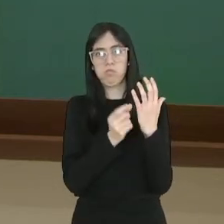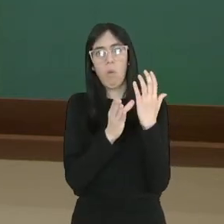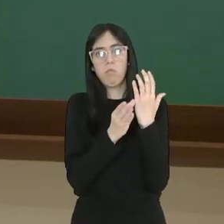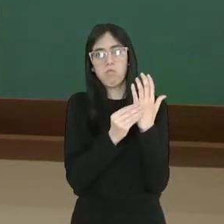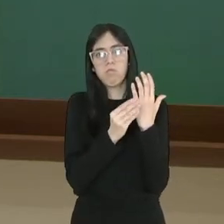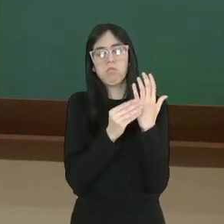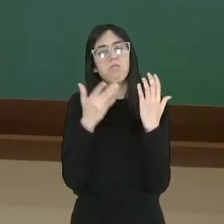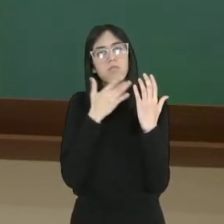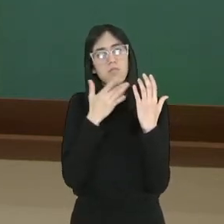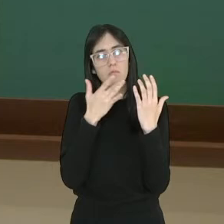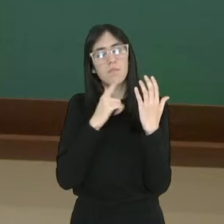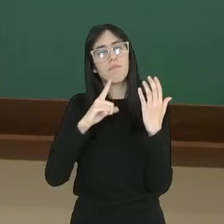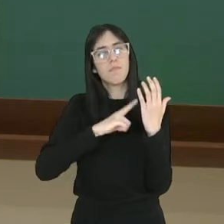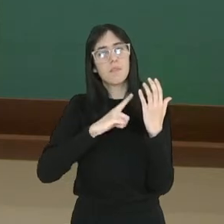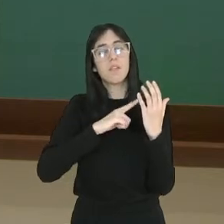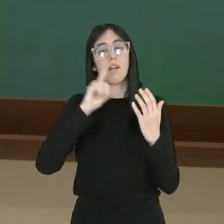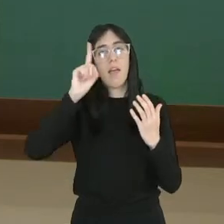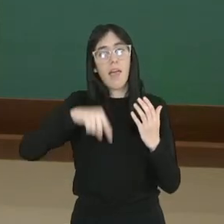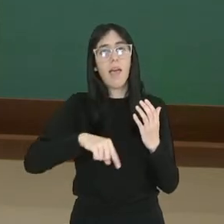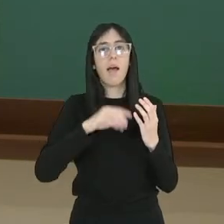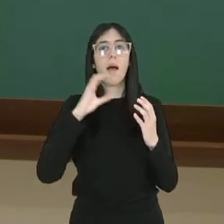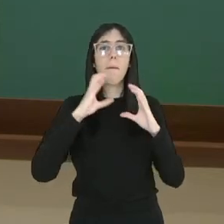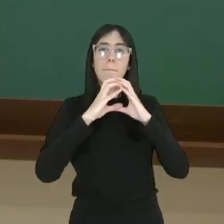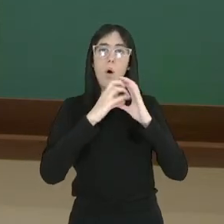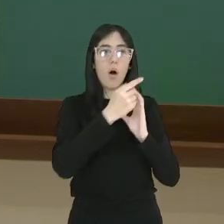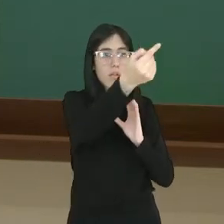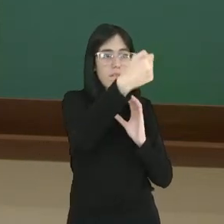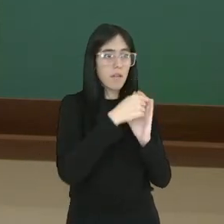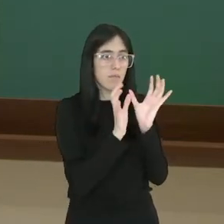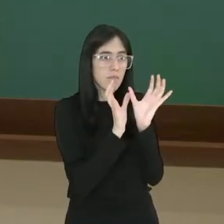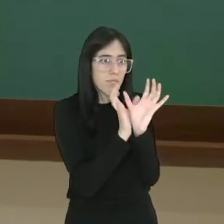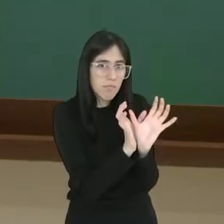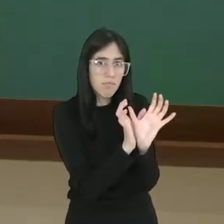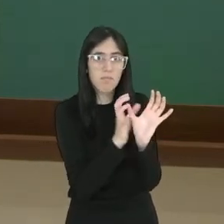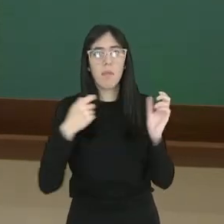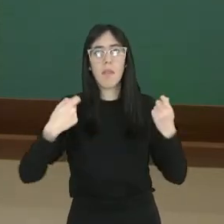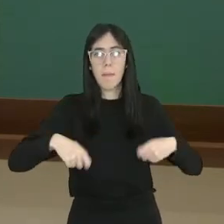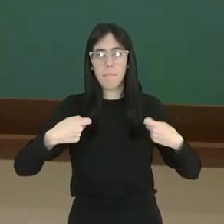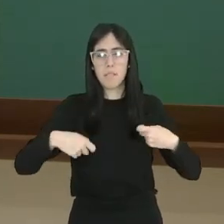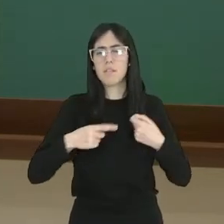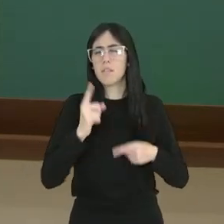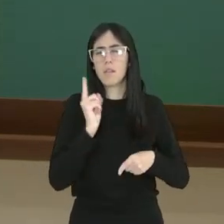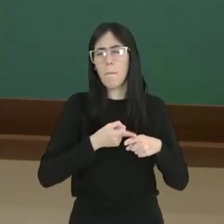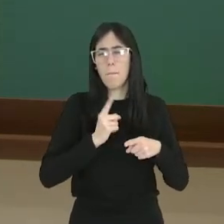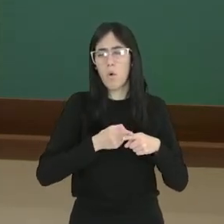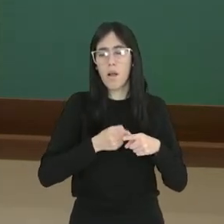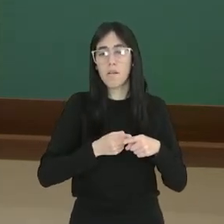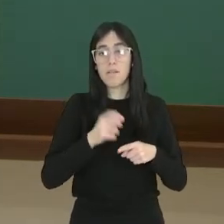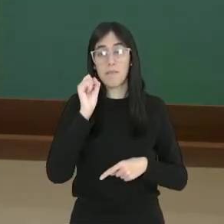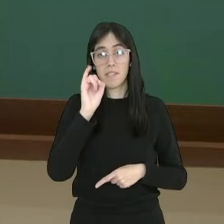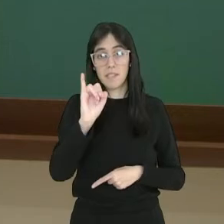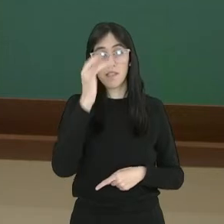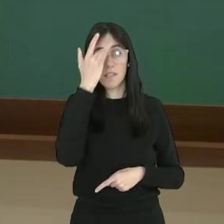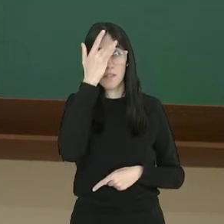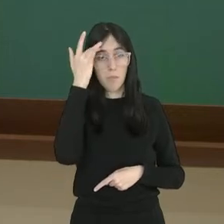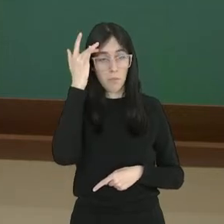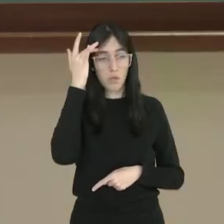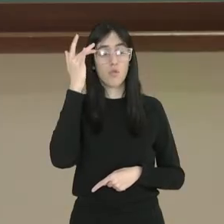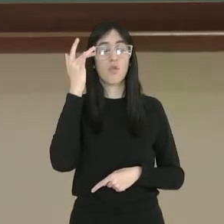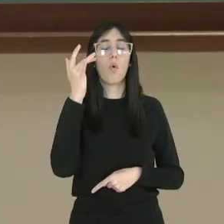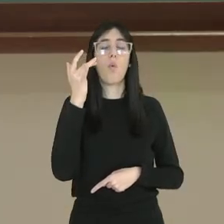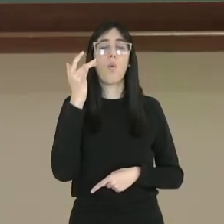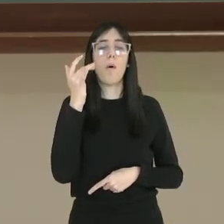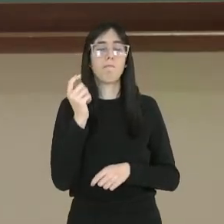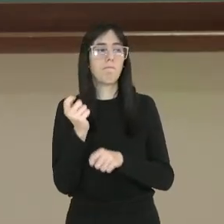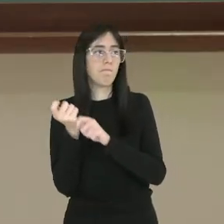acolchoada. Ela serve de alvo para cada bola lançada pelo arremessador. Por que isso? Porque se esse arremessador lançar a